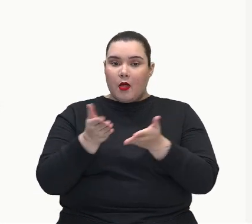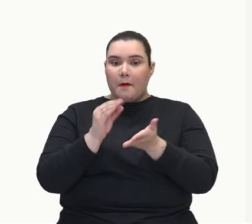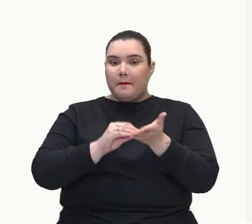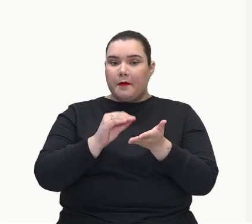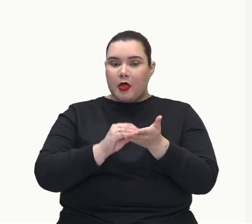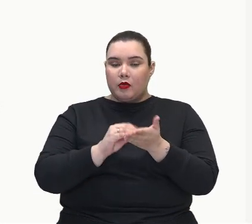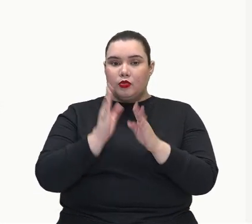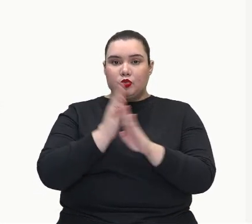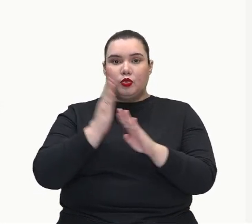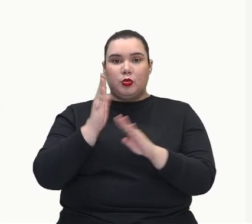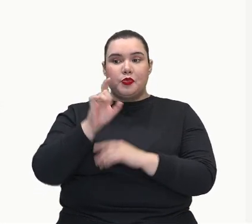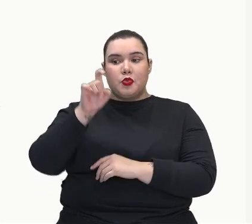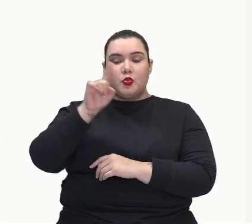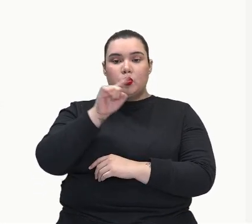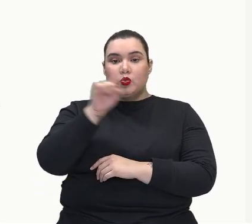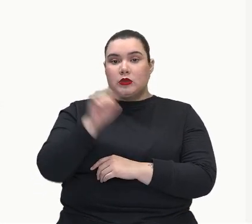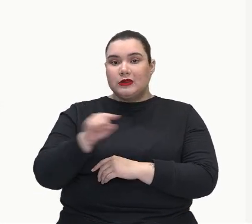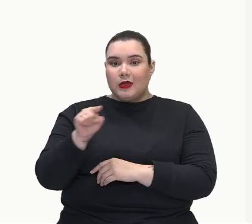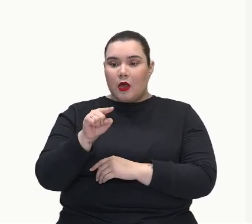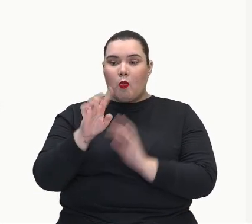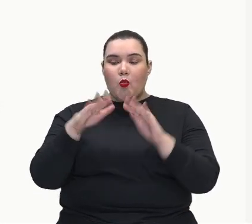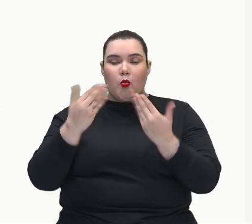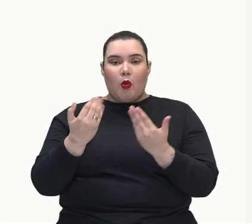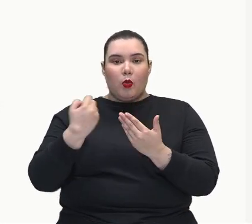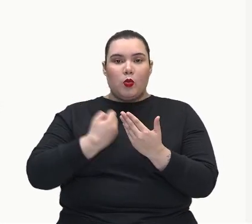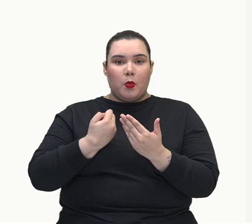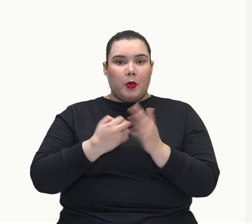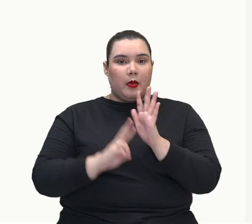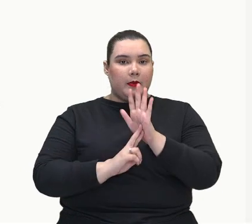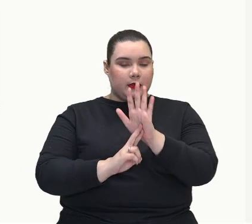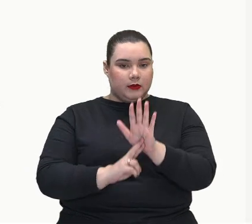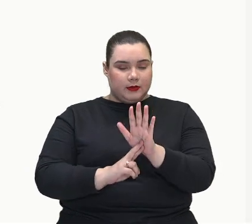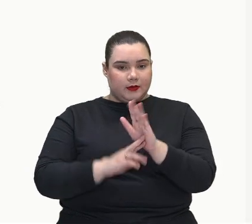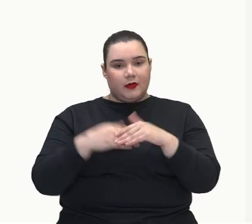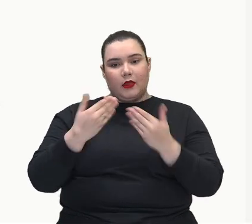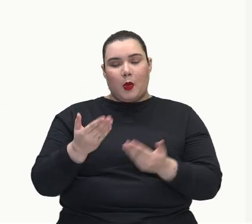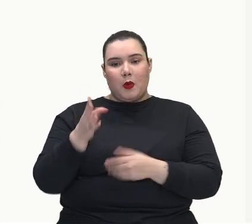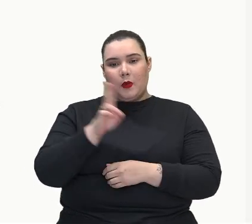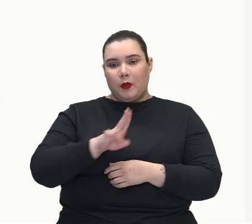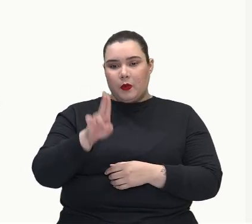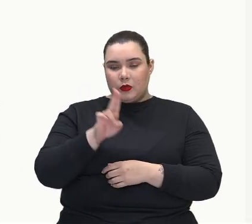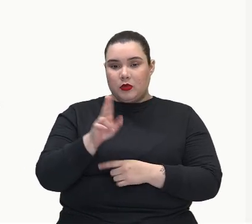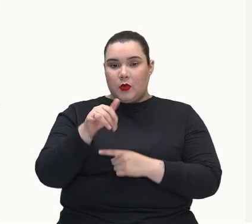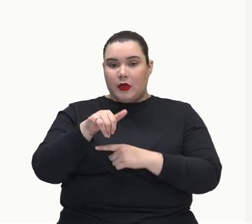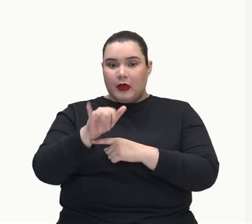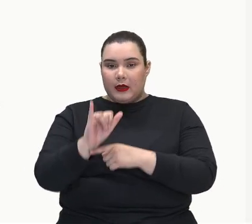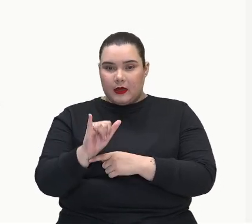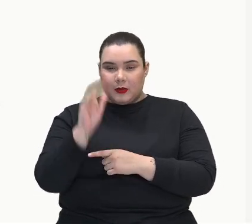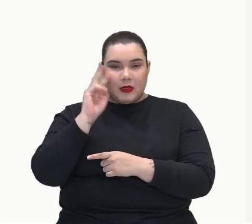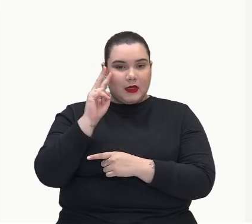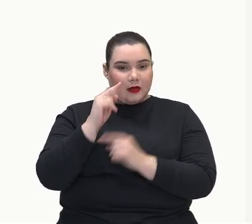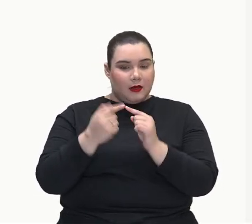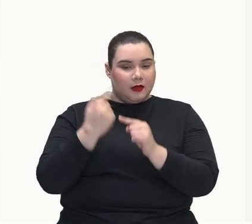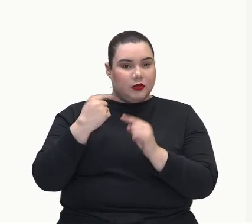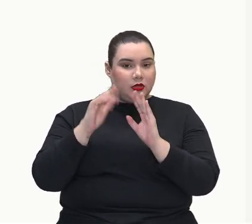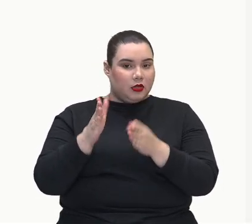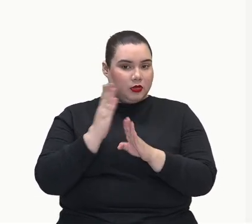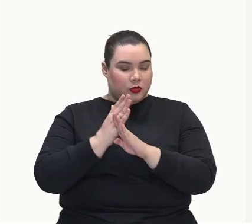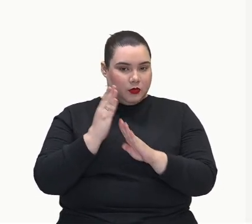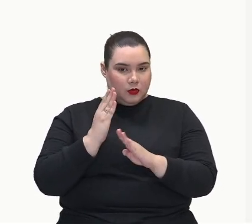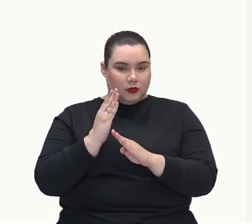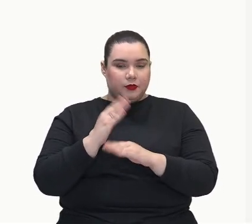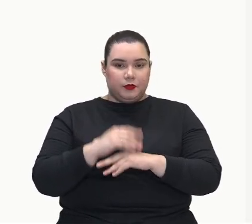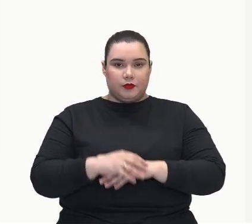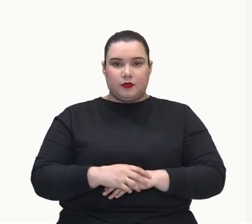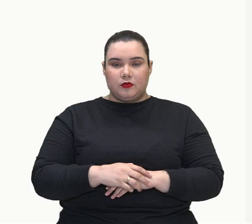para a gente o valor do z. E o que a gente vai usar? A gente vai usar o valor de y que a gente já tem. Então, a gente